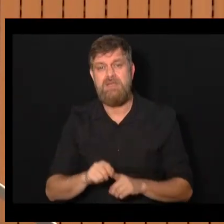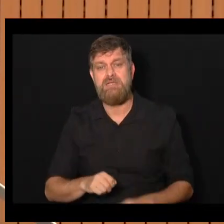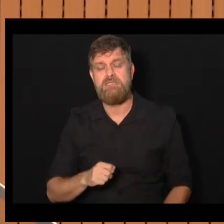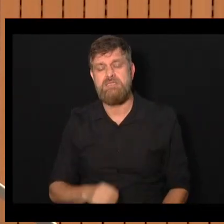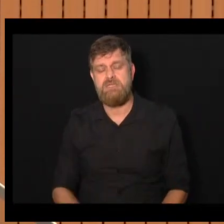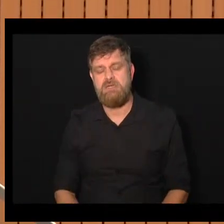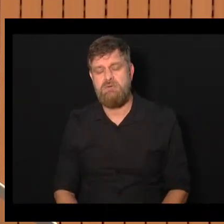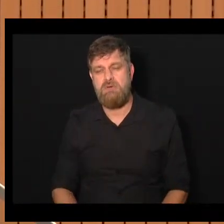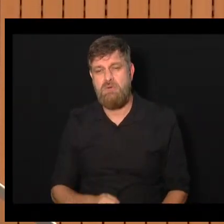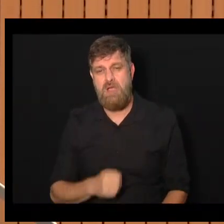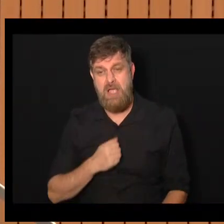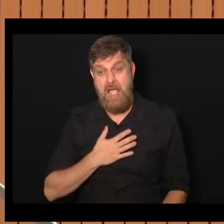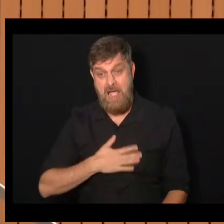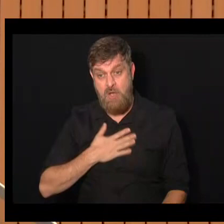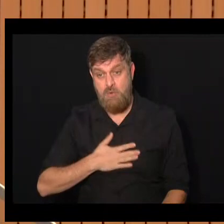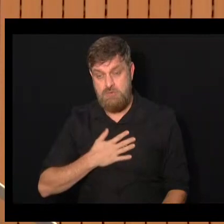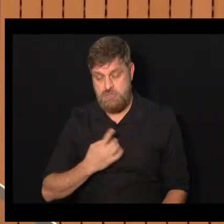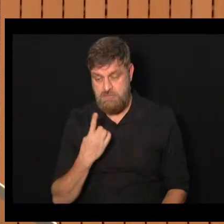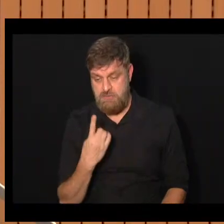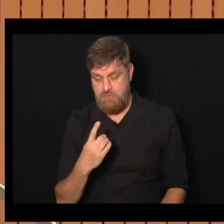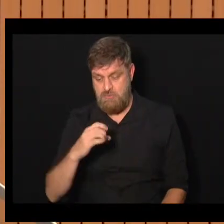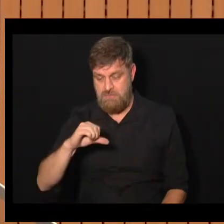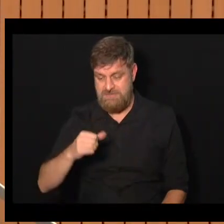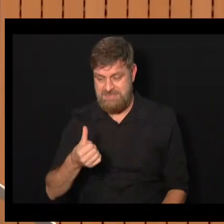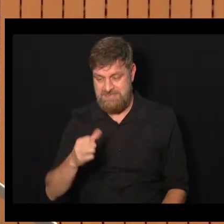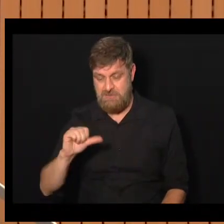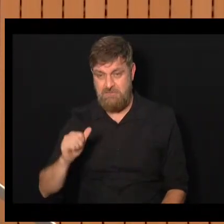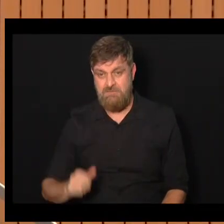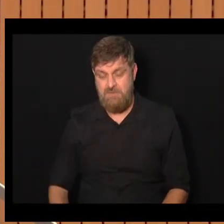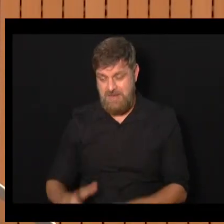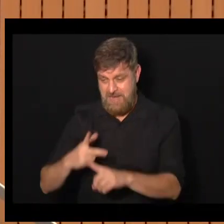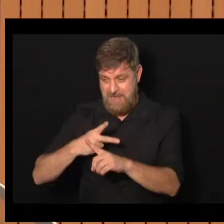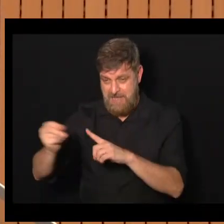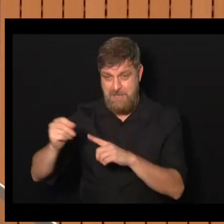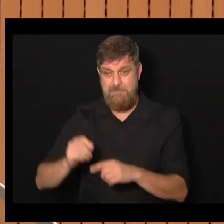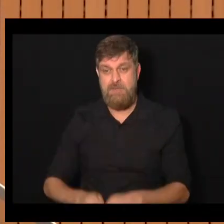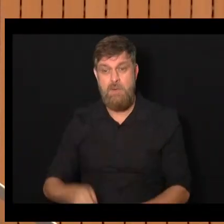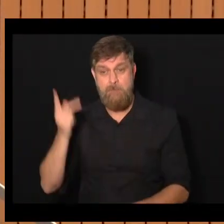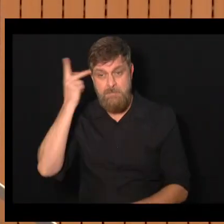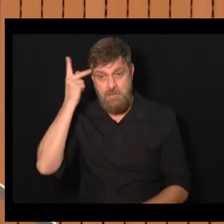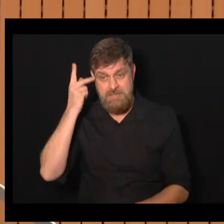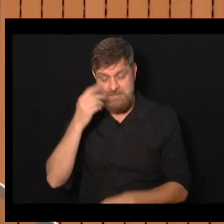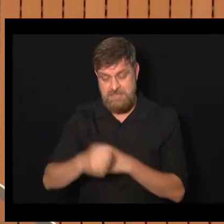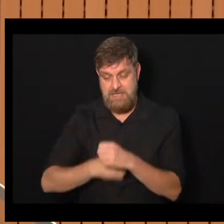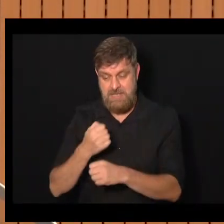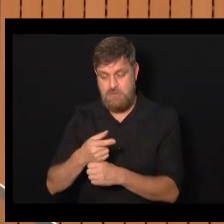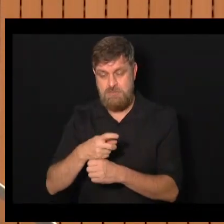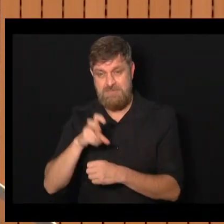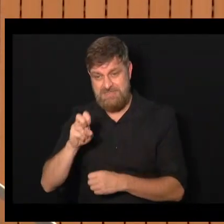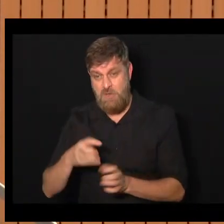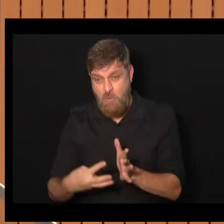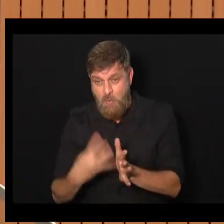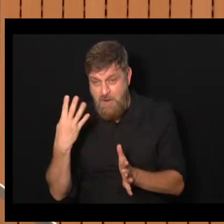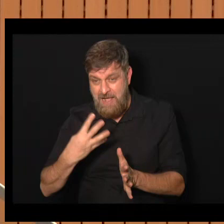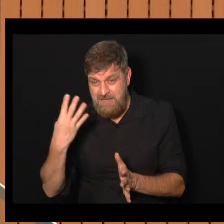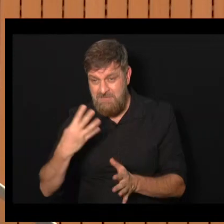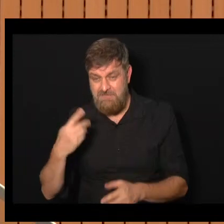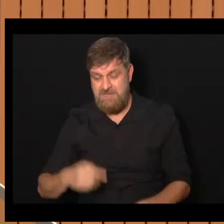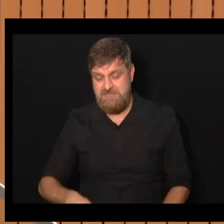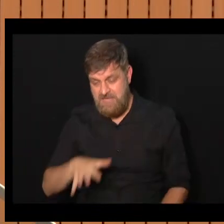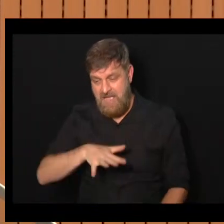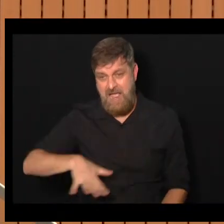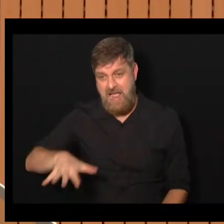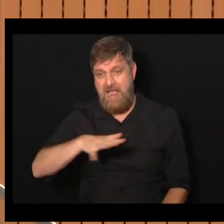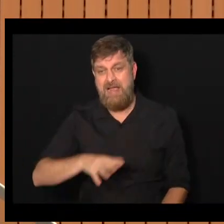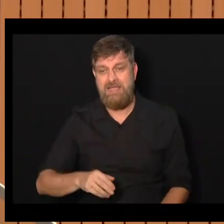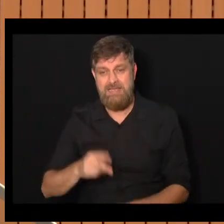15/8/1969. Ele foi campeão estadual amador da Federação Paulista em 2005, 4 vezes campeão metropolitano pela Liga Regional